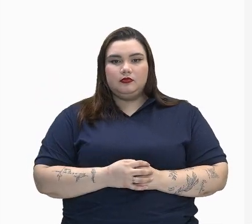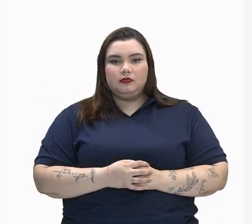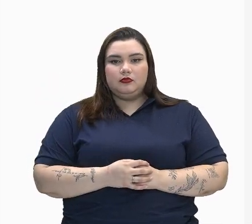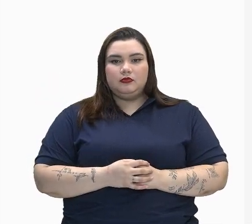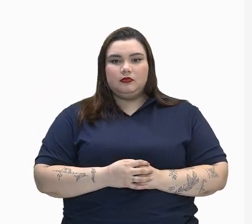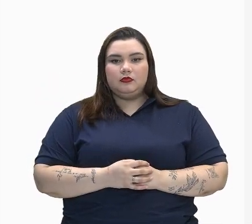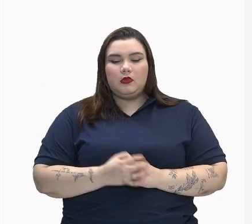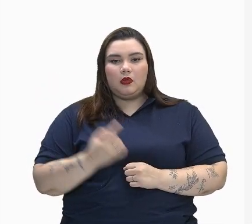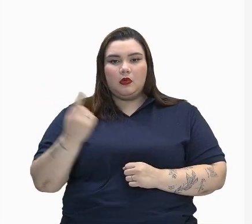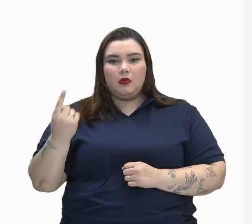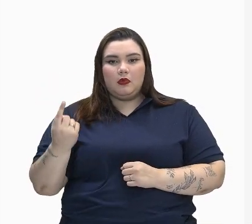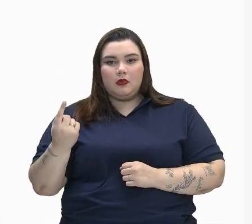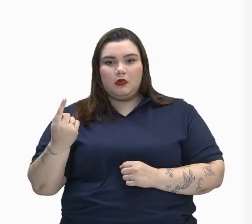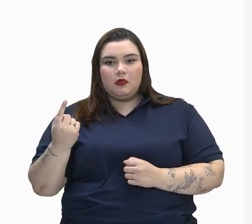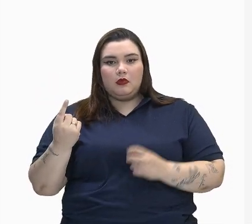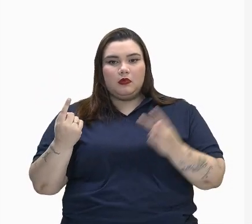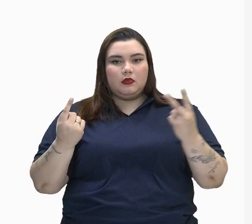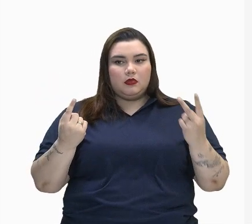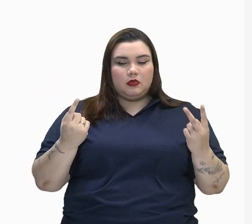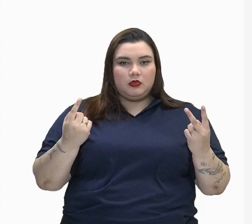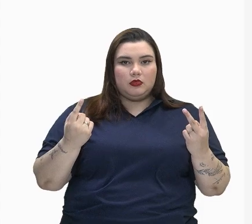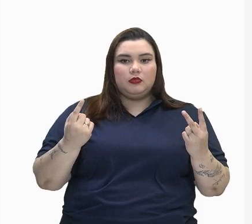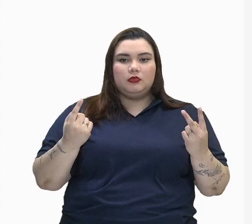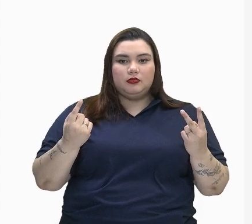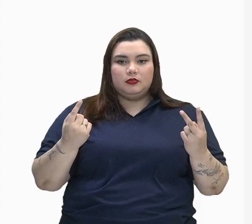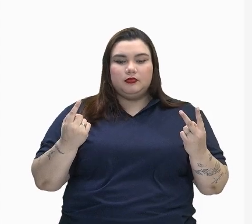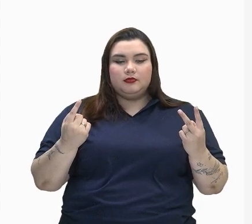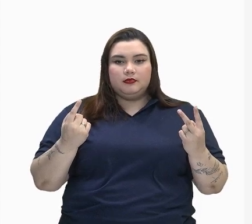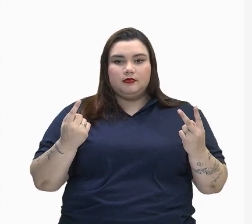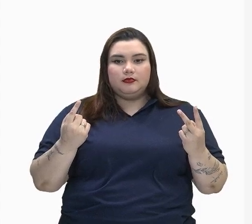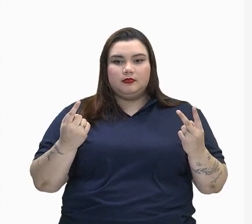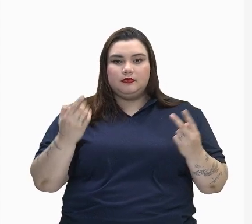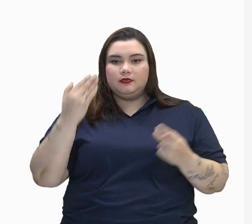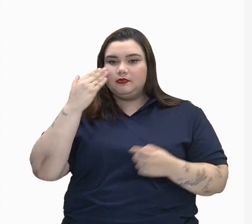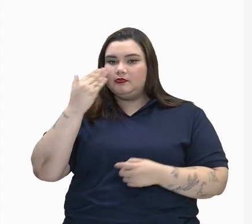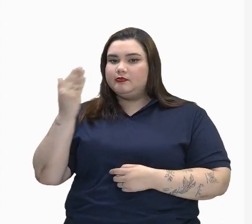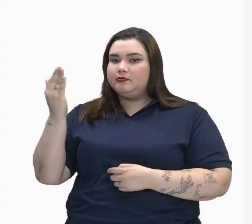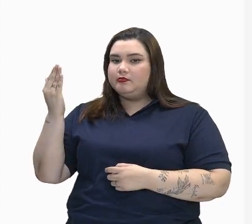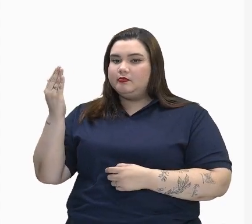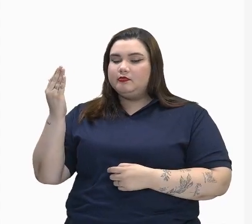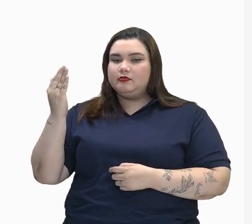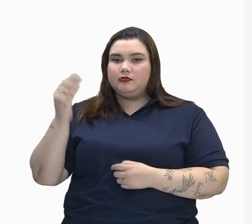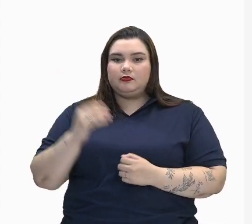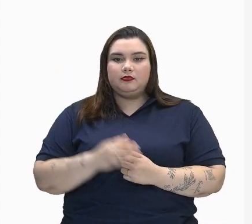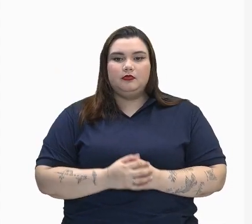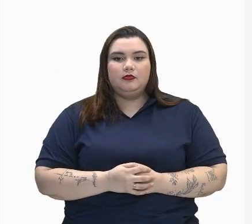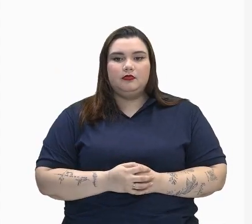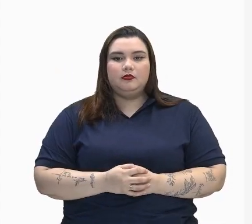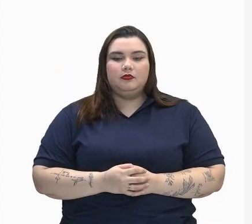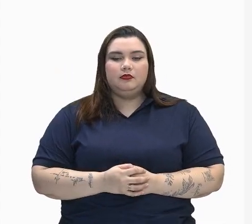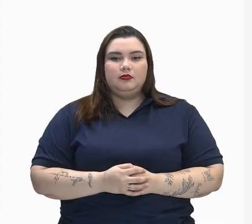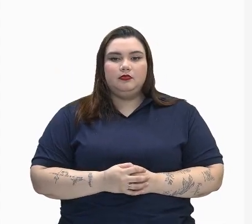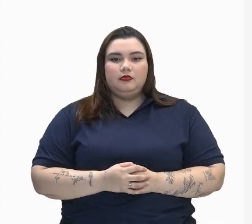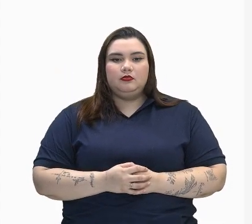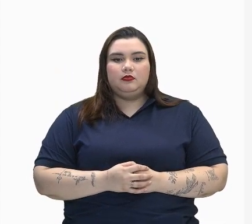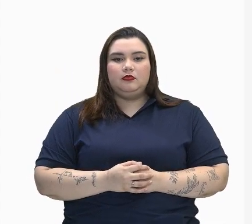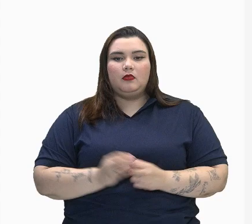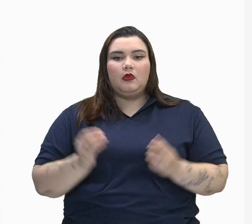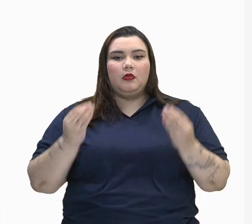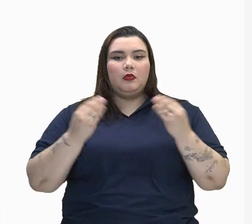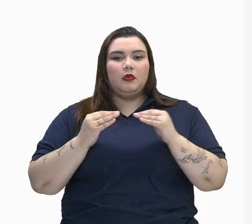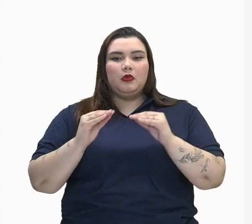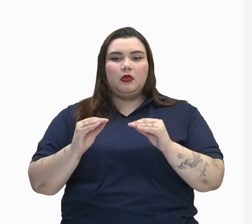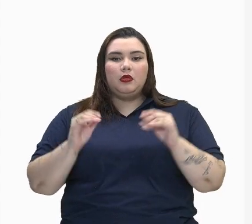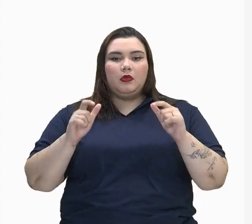1 e o 2. Vou destacar ele aqui na reta. Na bolinha azul aí, nós temos o 1 e o 2. Onde vai ficar a raiz de